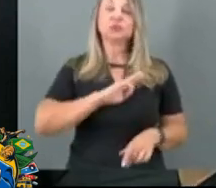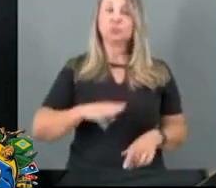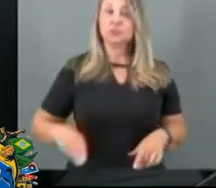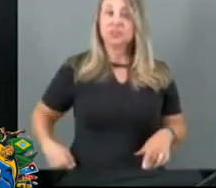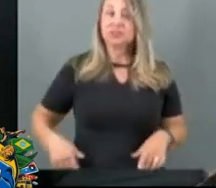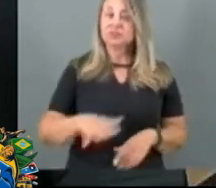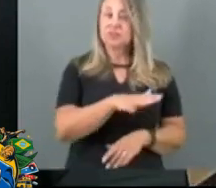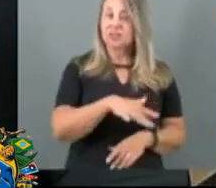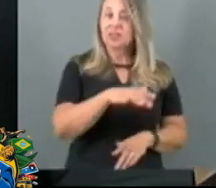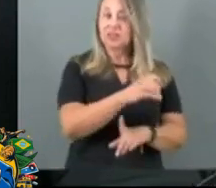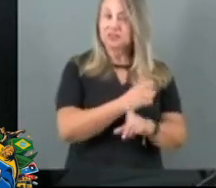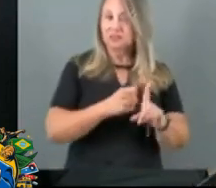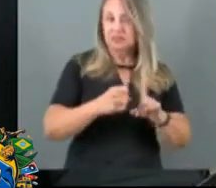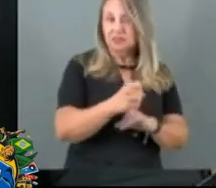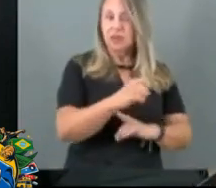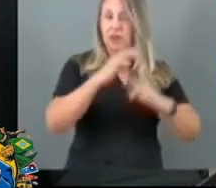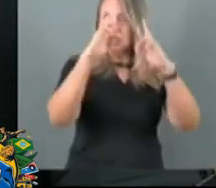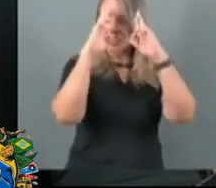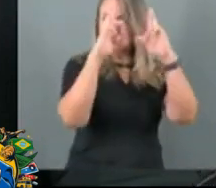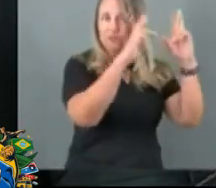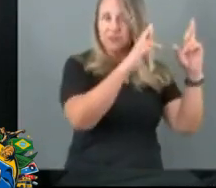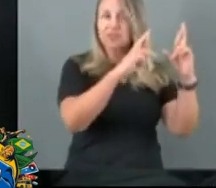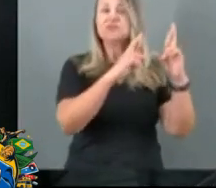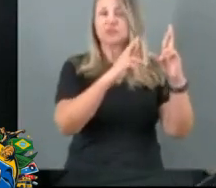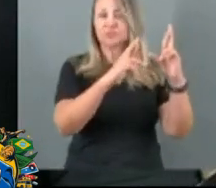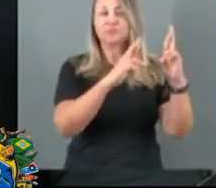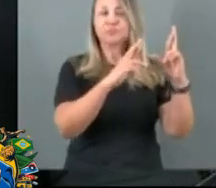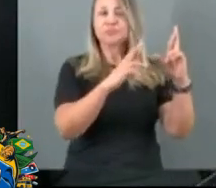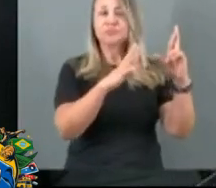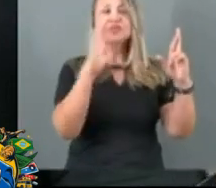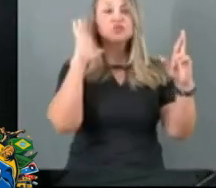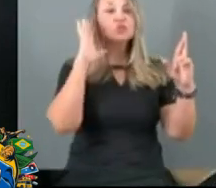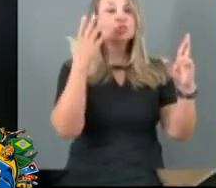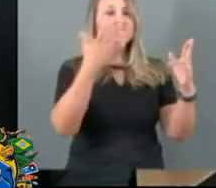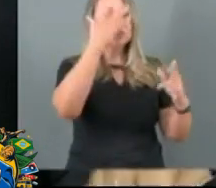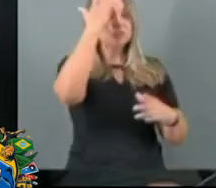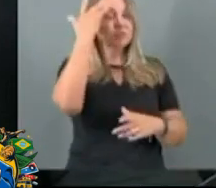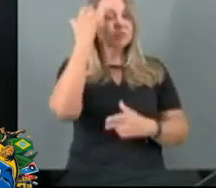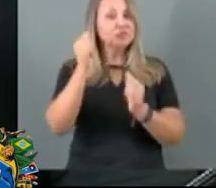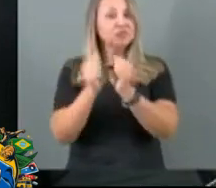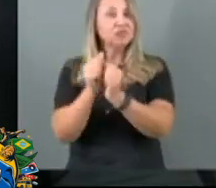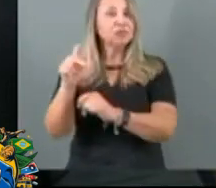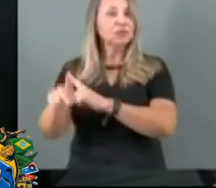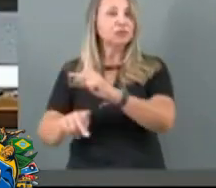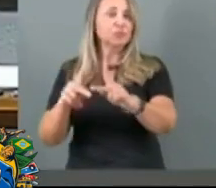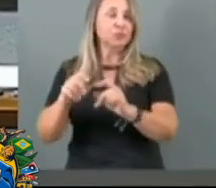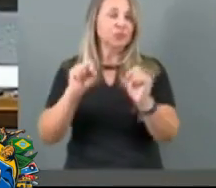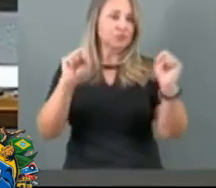respeite eles e ouça esses homens e mulheres que estão lá na ponta com o povo, ok?